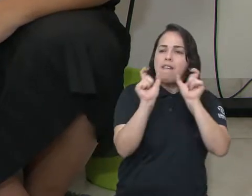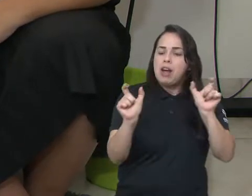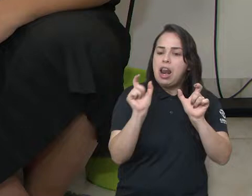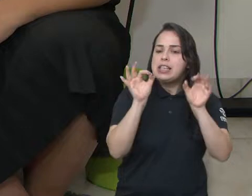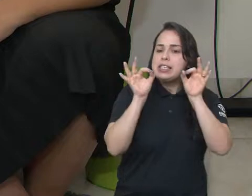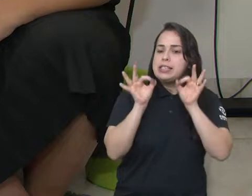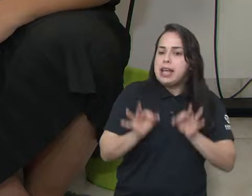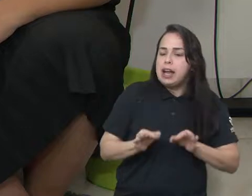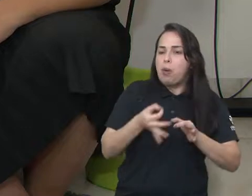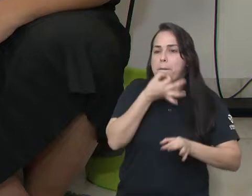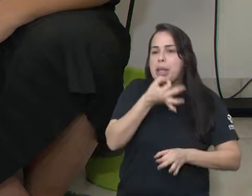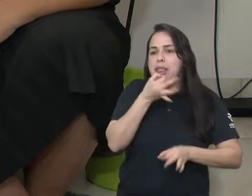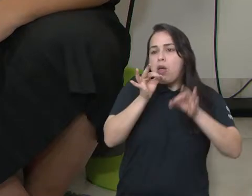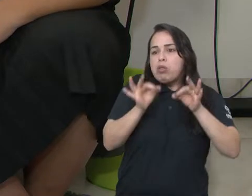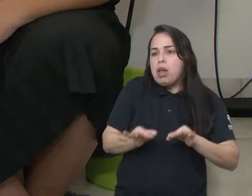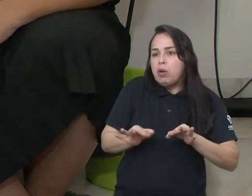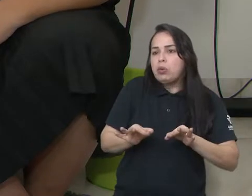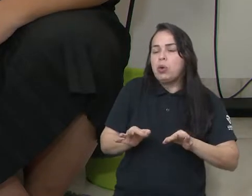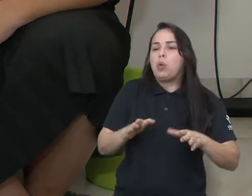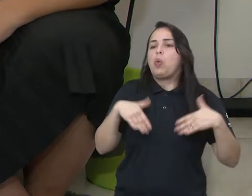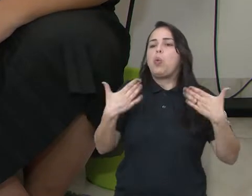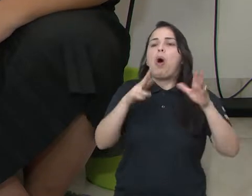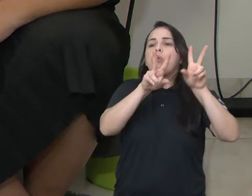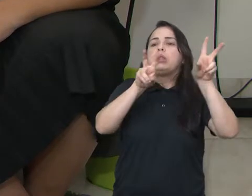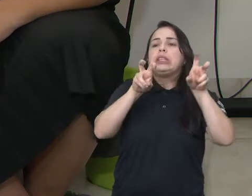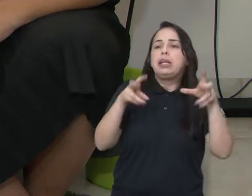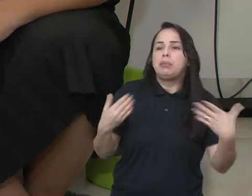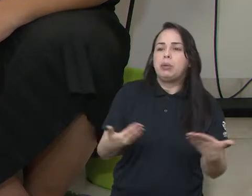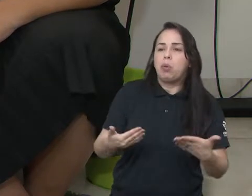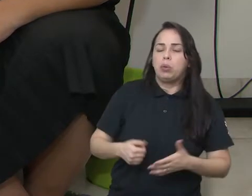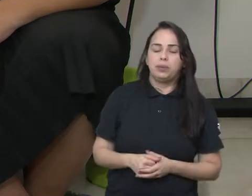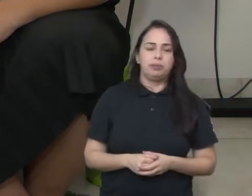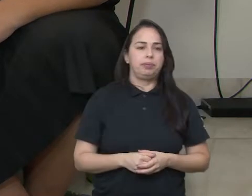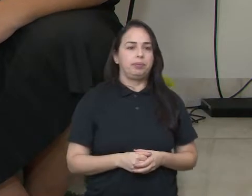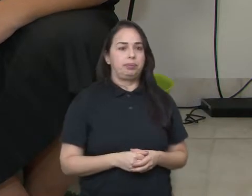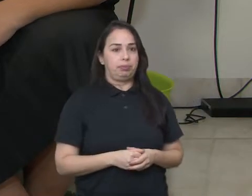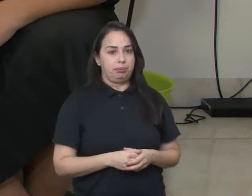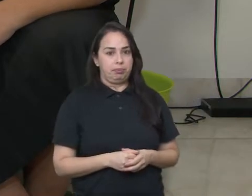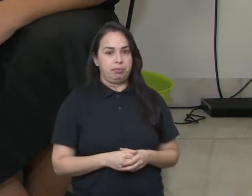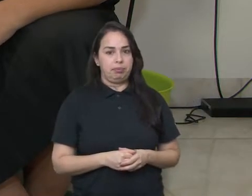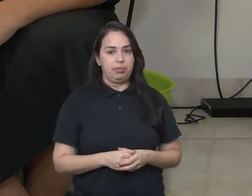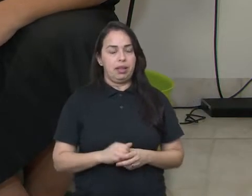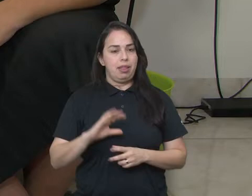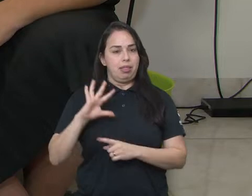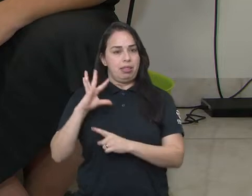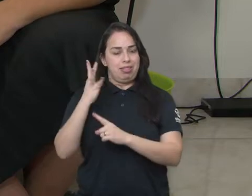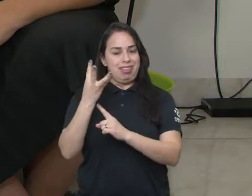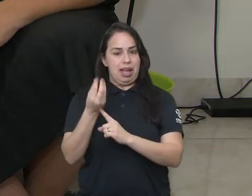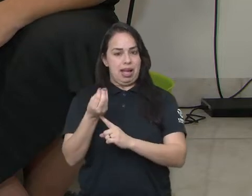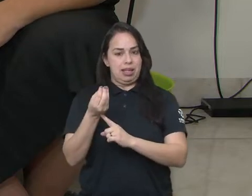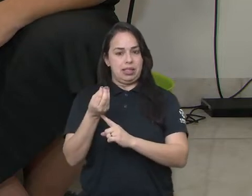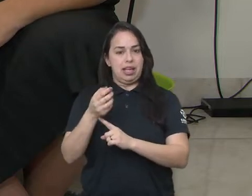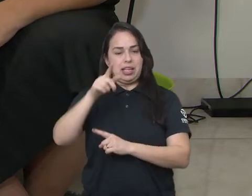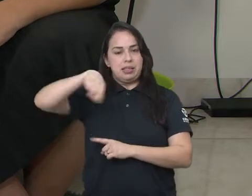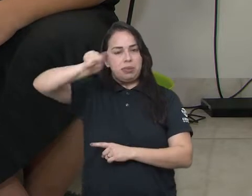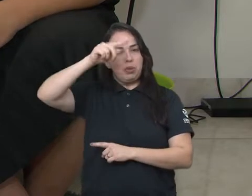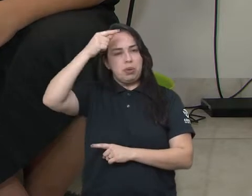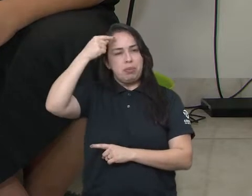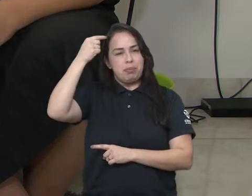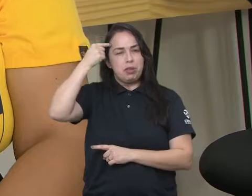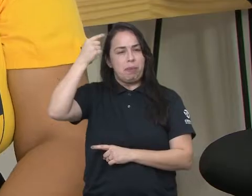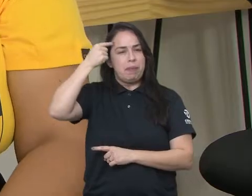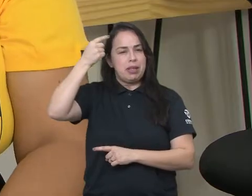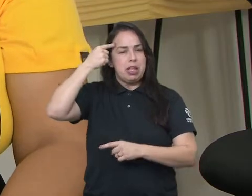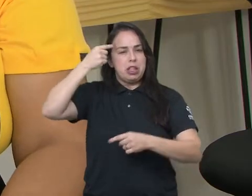politicamente correta. Quais são os temas, assim, atualmente? Na arte tem muita discussão